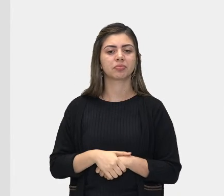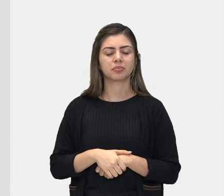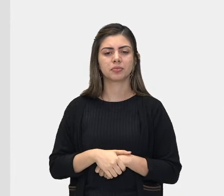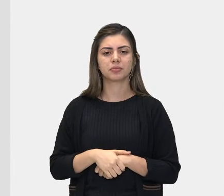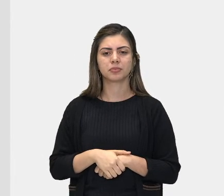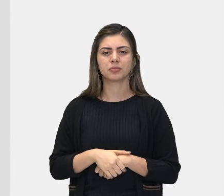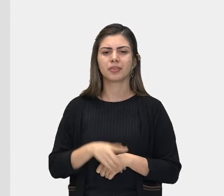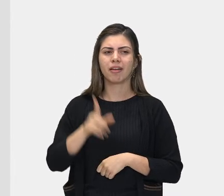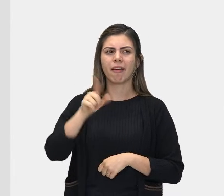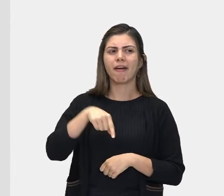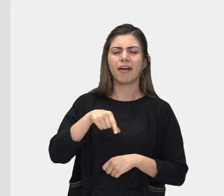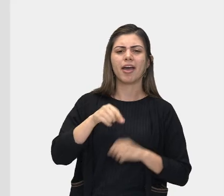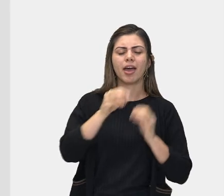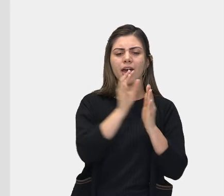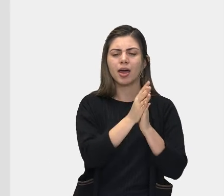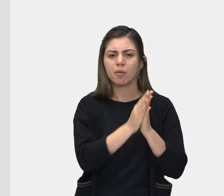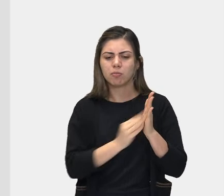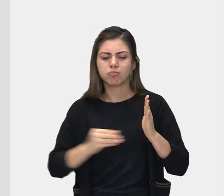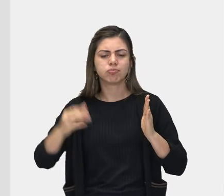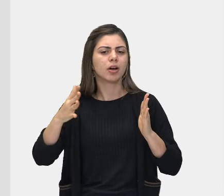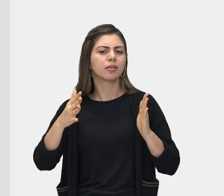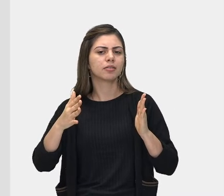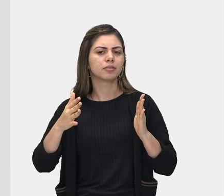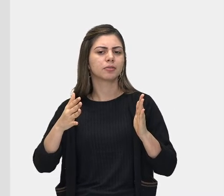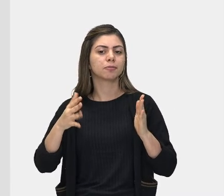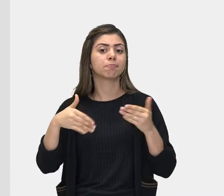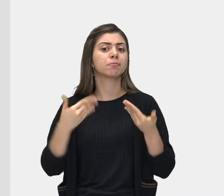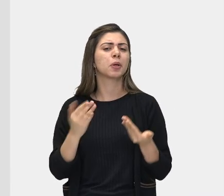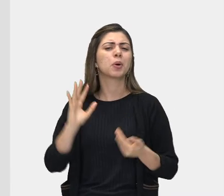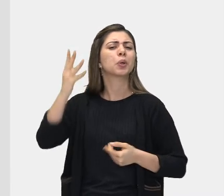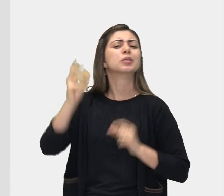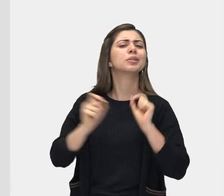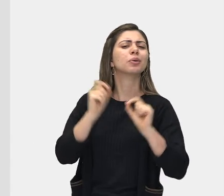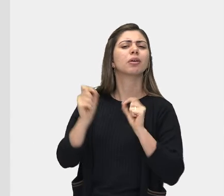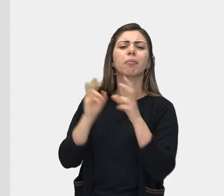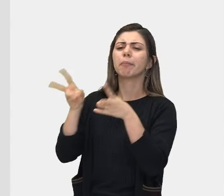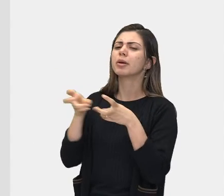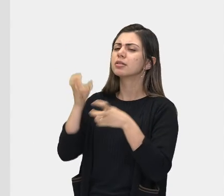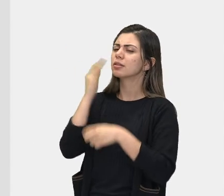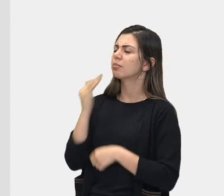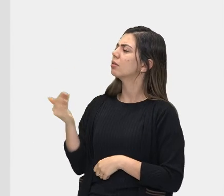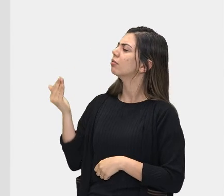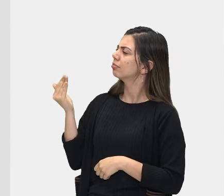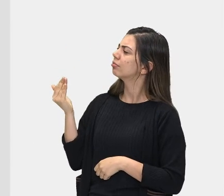É reflexão, nesse caso. O que aconteceu? Né?